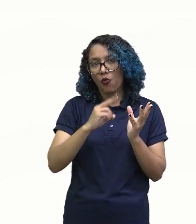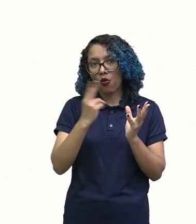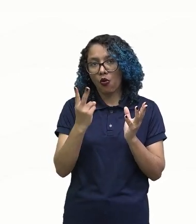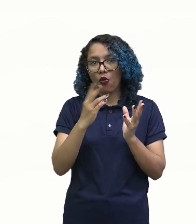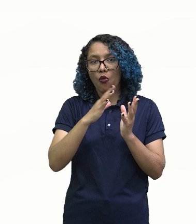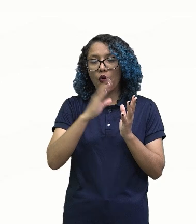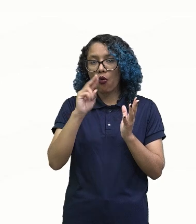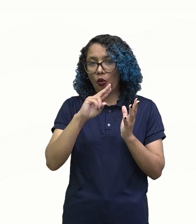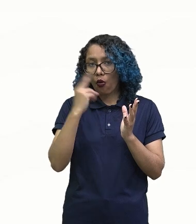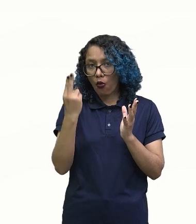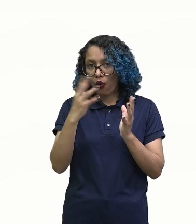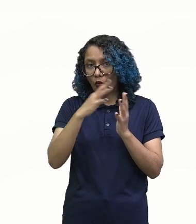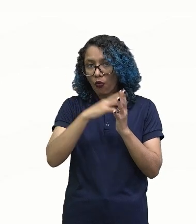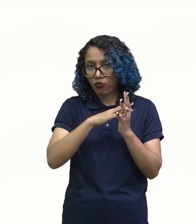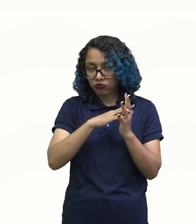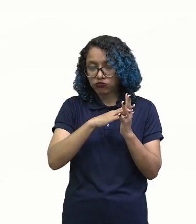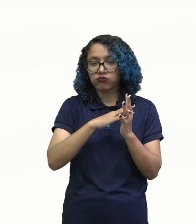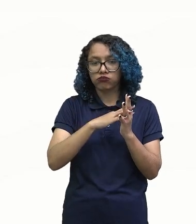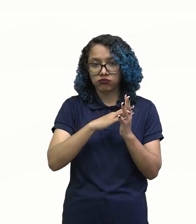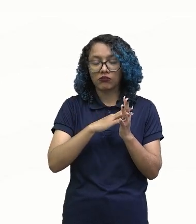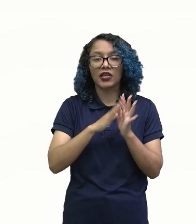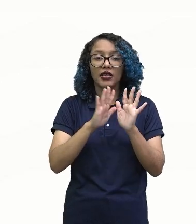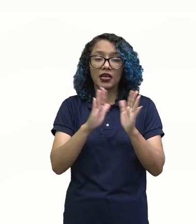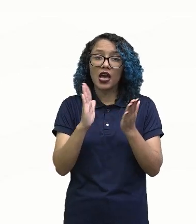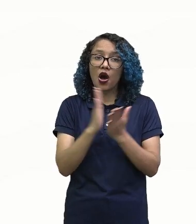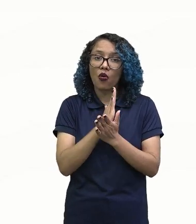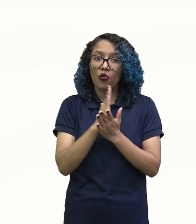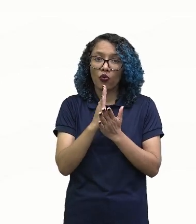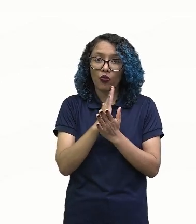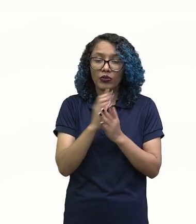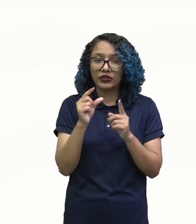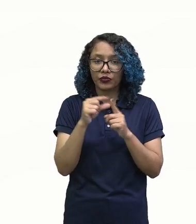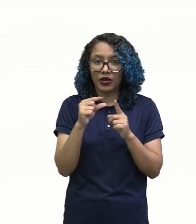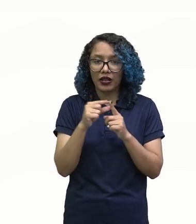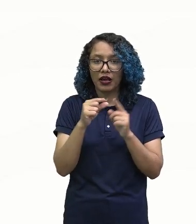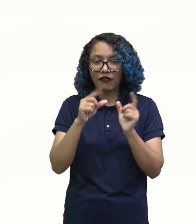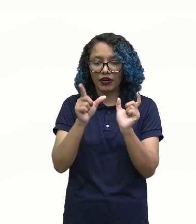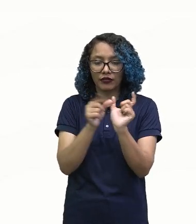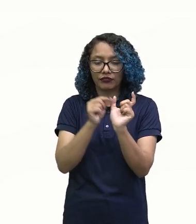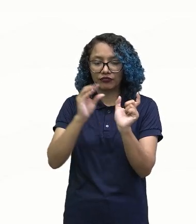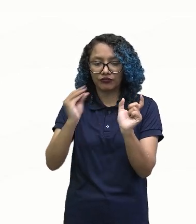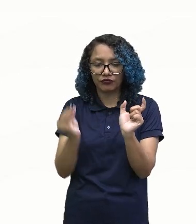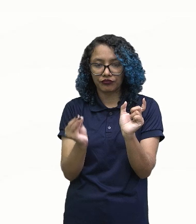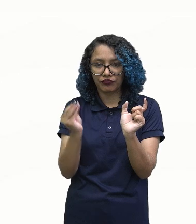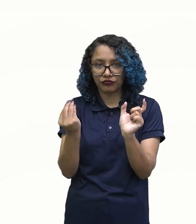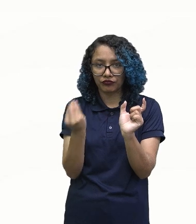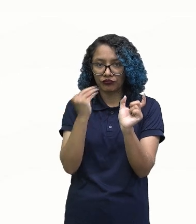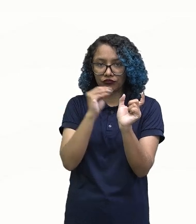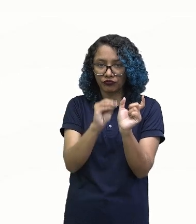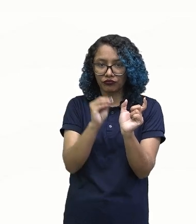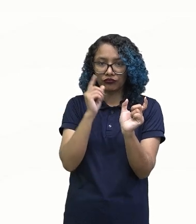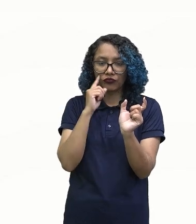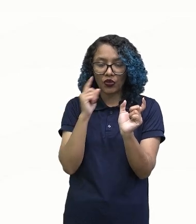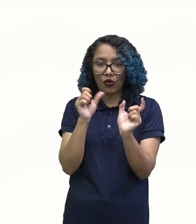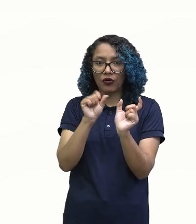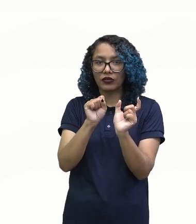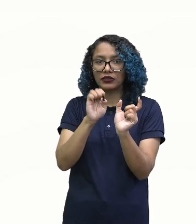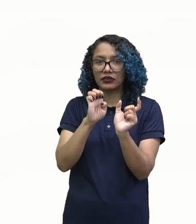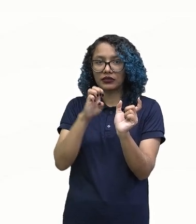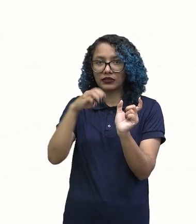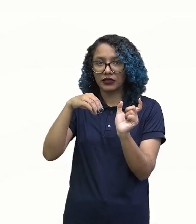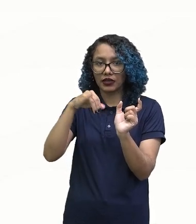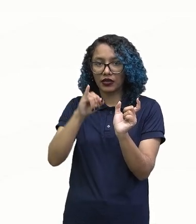consoante. E existem palavras que você acrescenta um determinado prefixo, como vocês estão vendo aqui, ó, semicírculo, e a